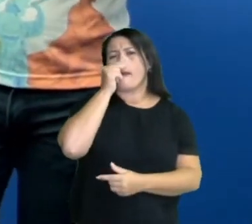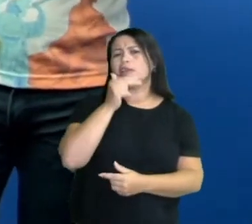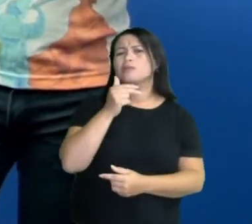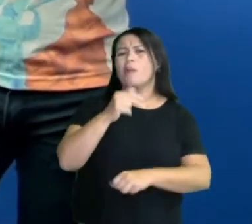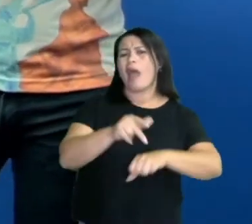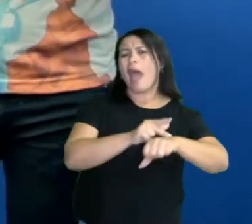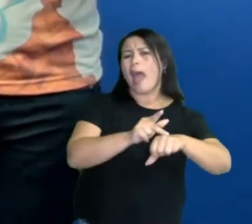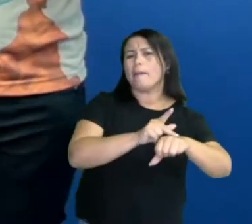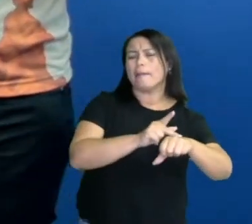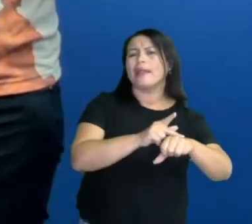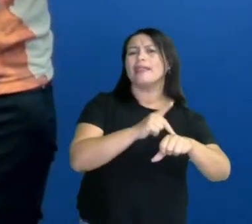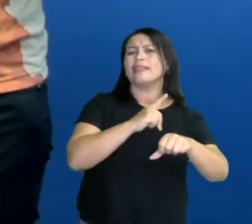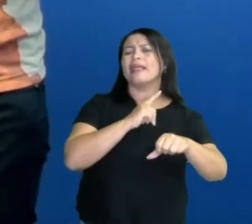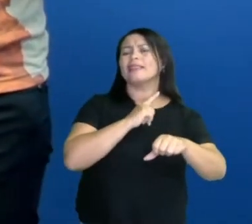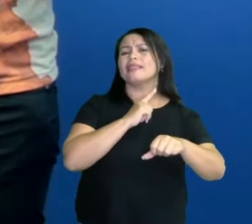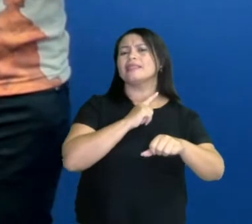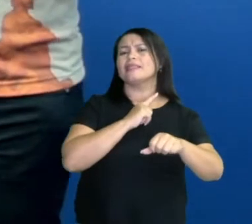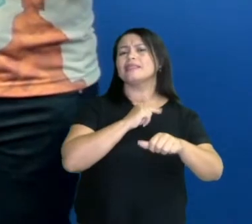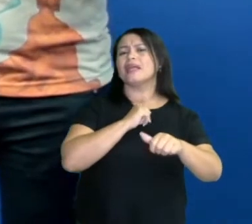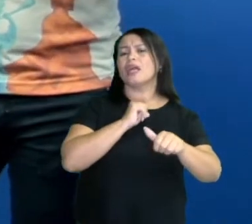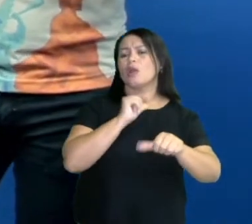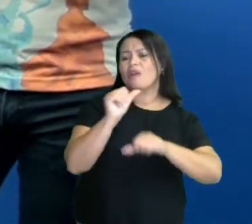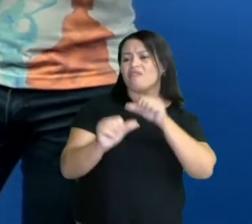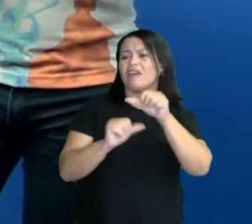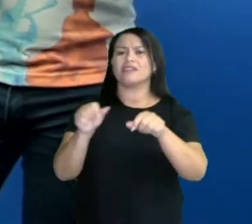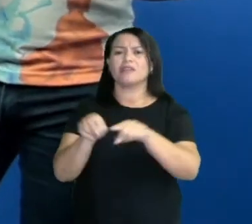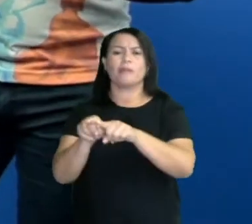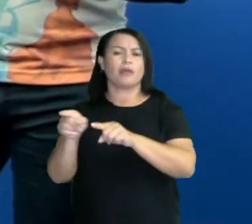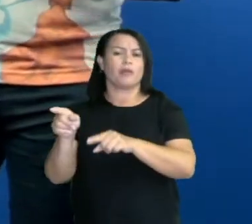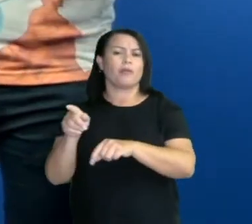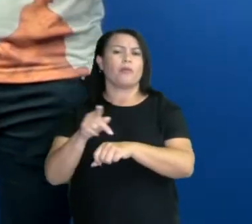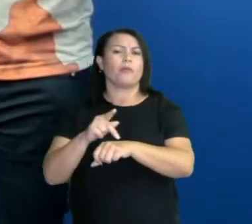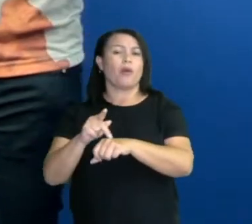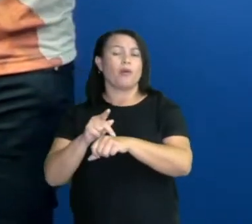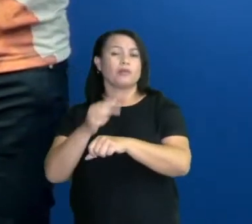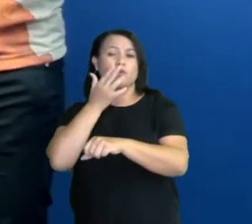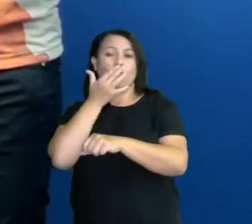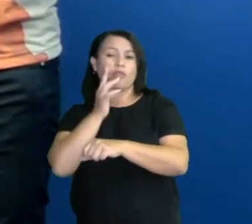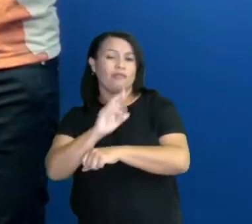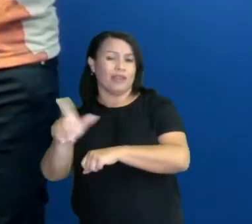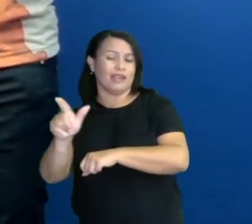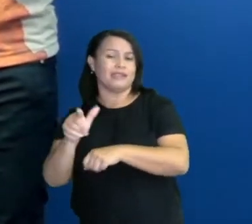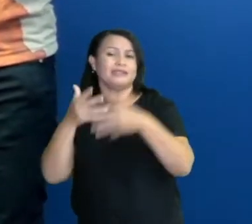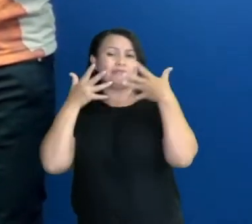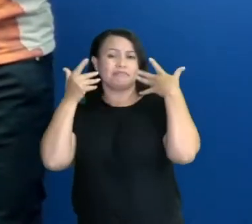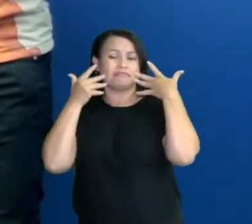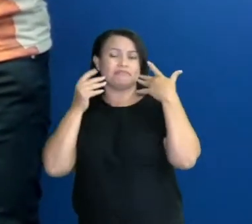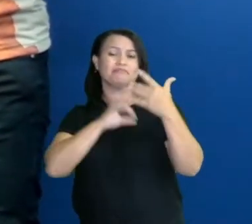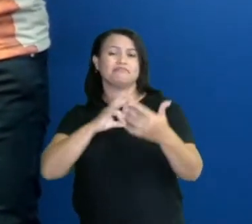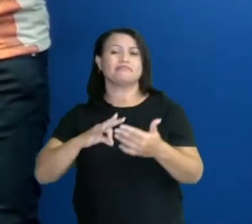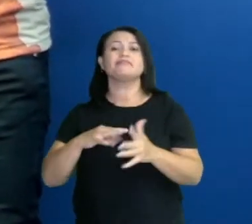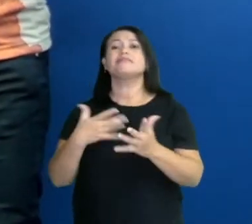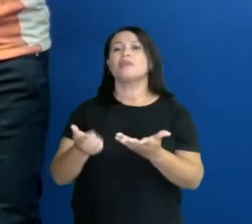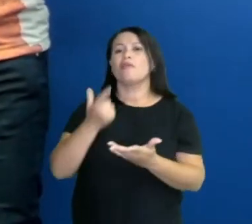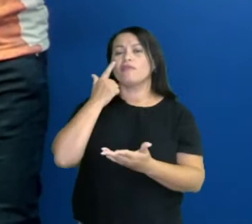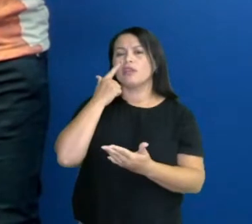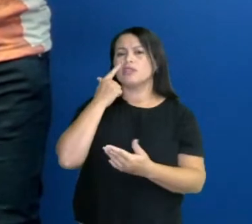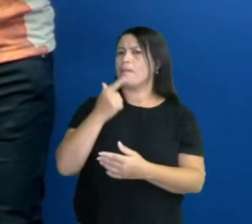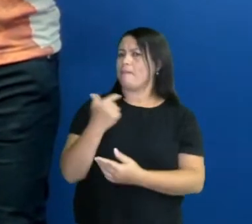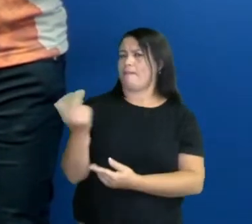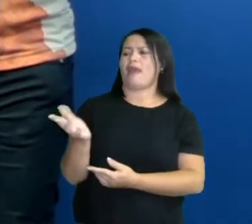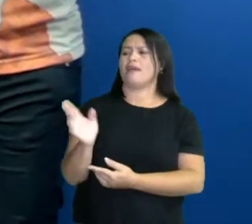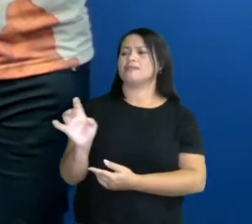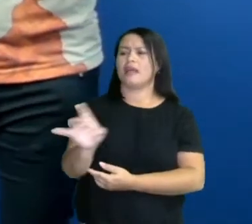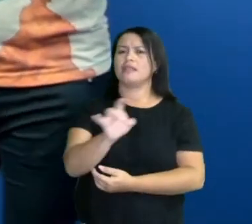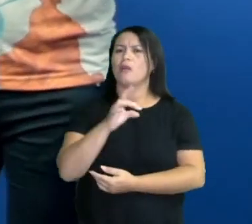é uma variação da onça parda. Mas mesmo assim é um indivíduo fértil, então ela não é